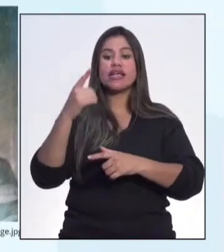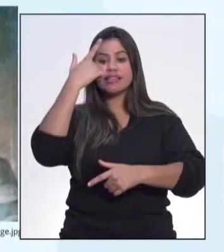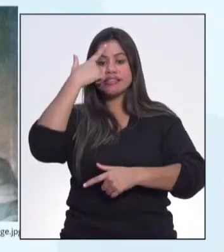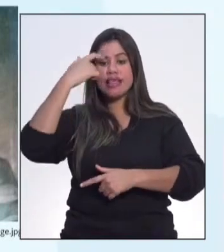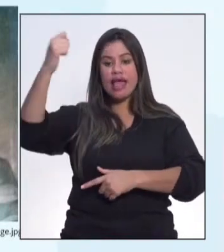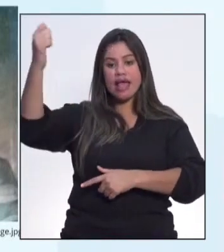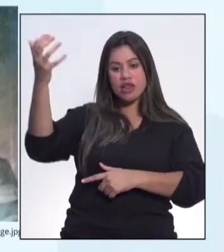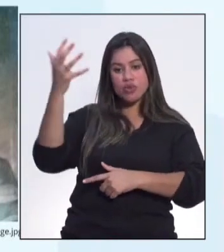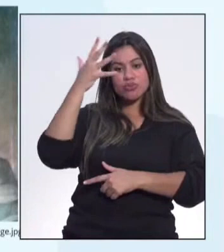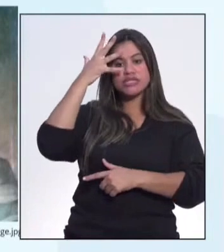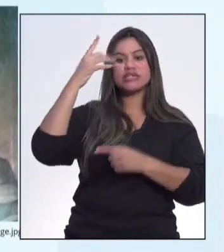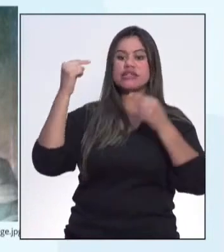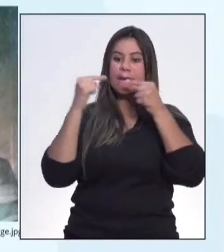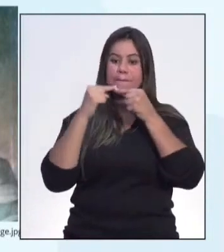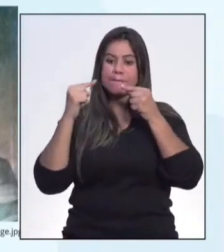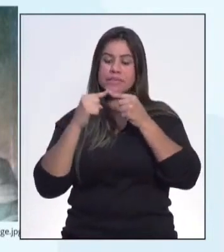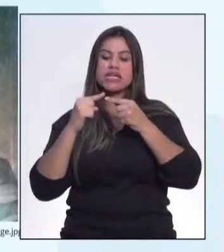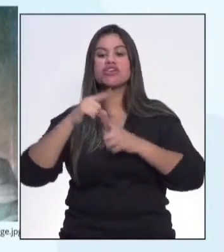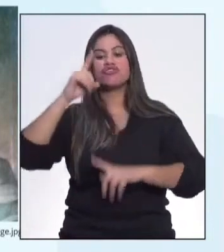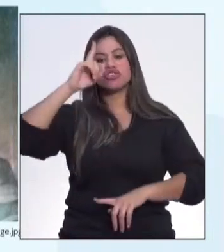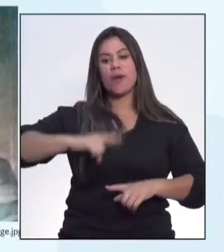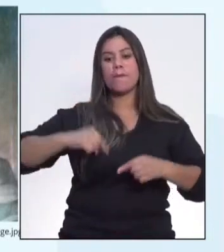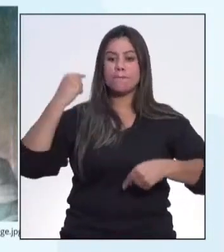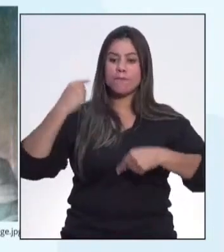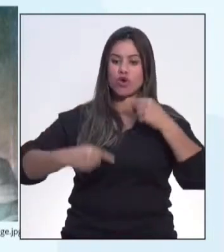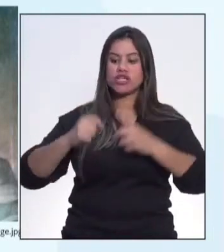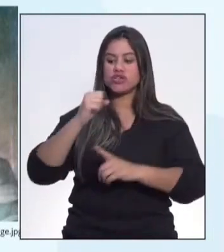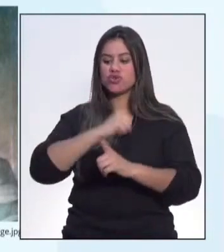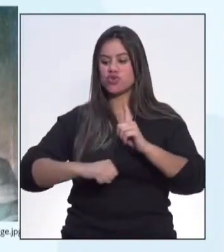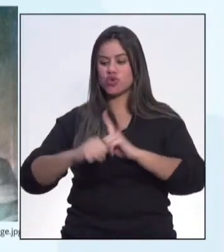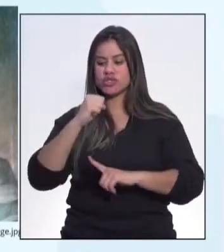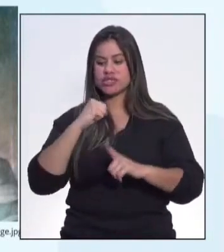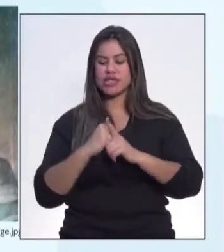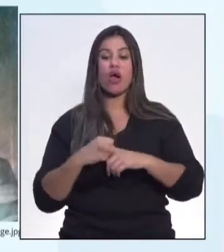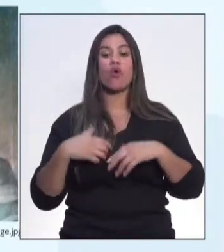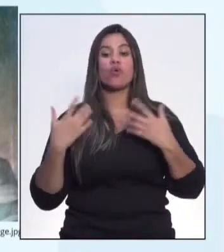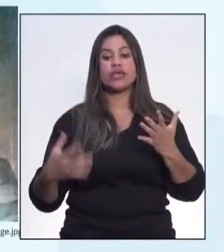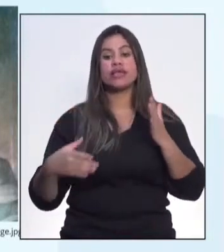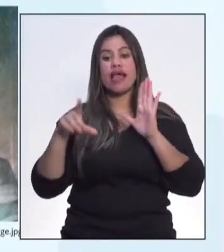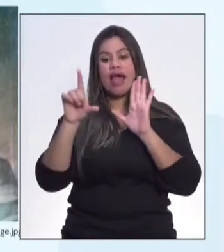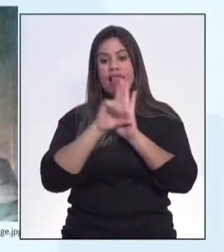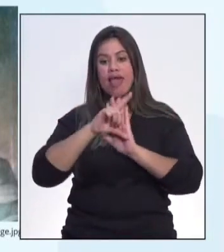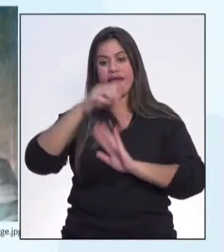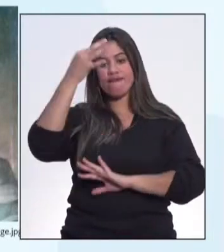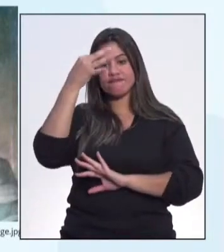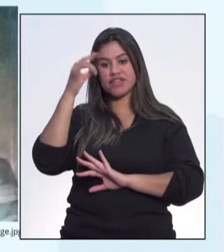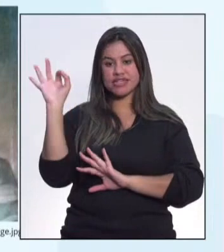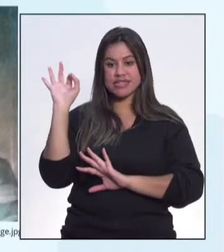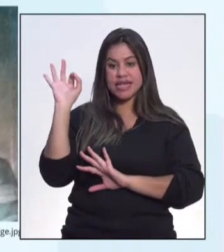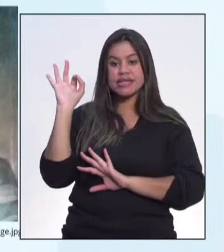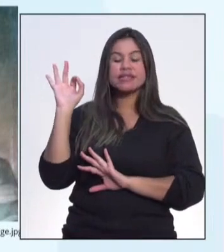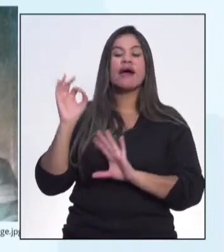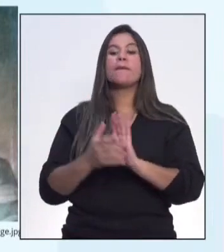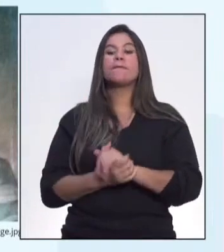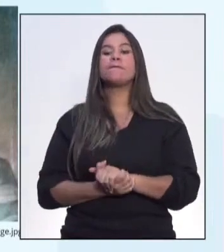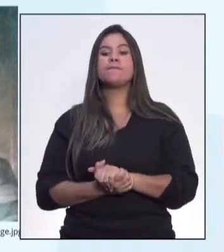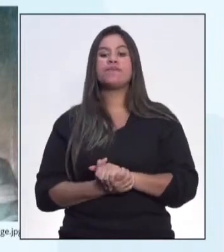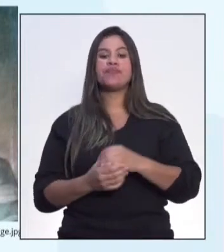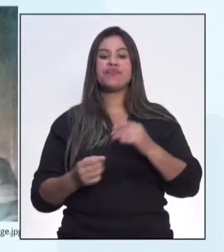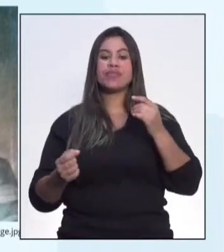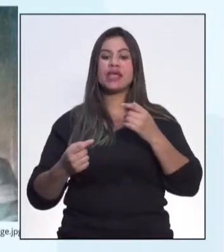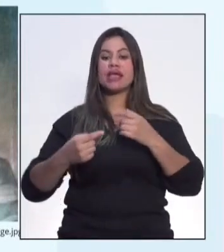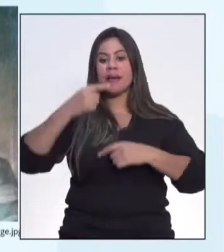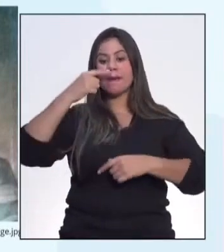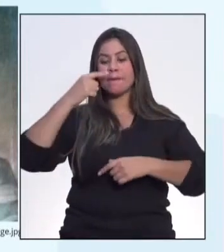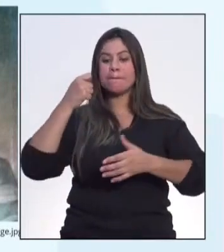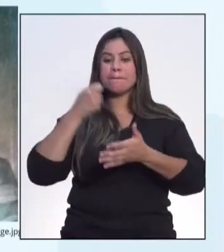para a construção dos direitos civis, políticos e sociais. E a Constituição Francesa, da Revolução Francesa, né, que reivindica